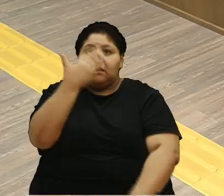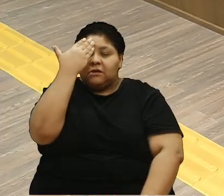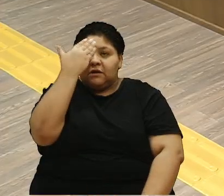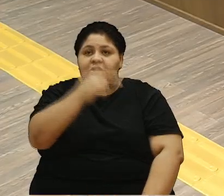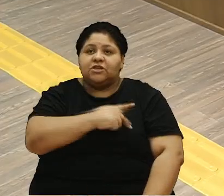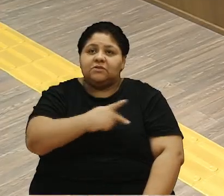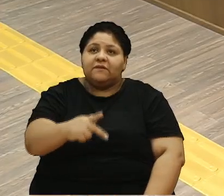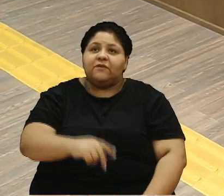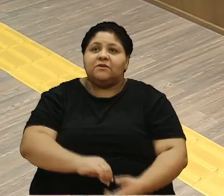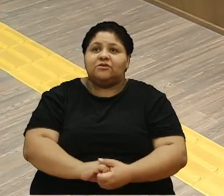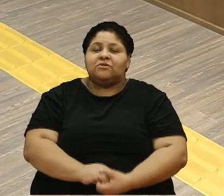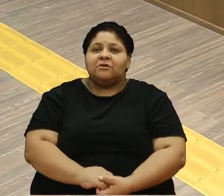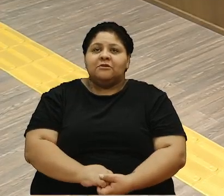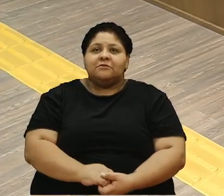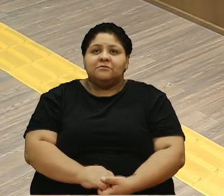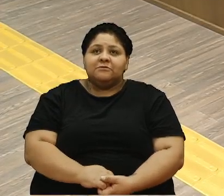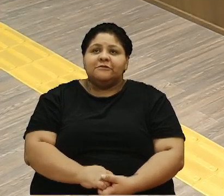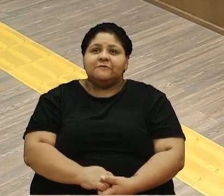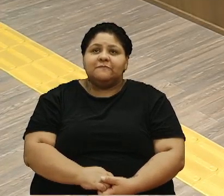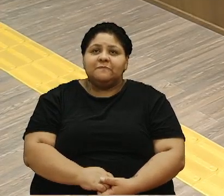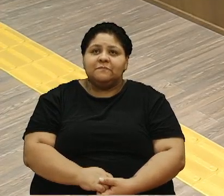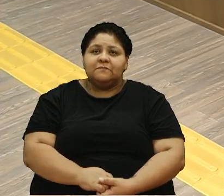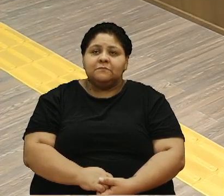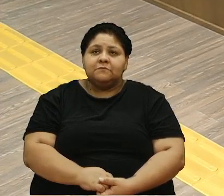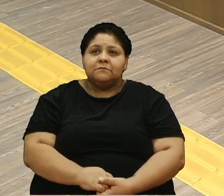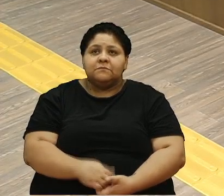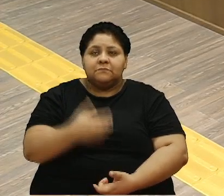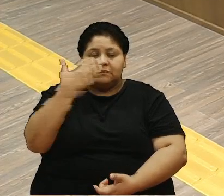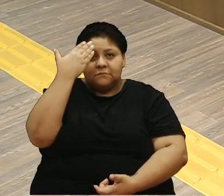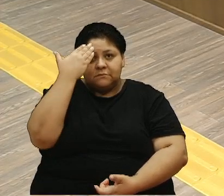presidente. Obrigado, vereador Ramon Teles. Com a palavra,